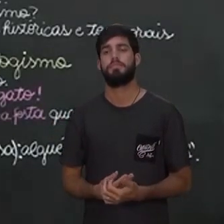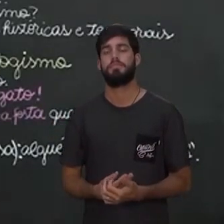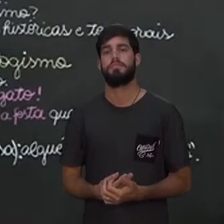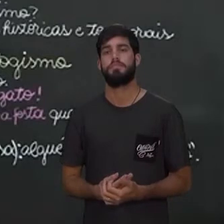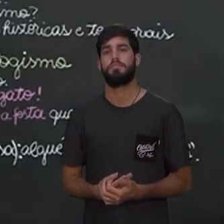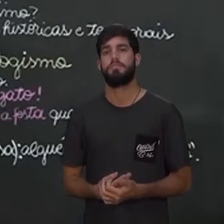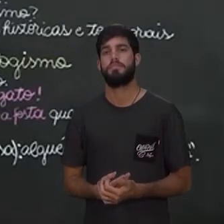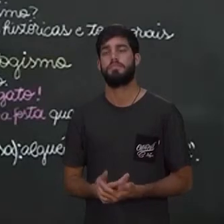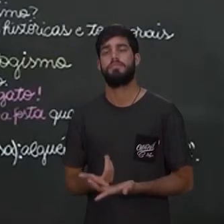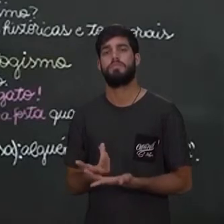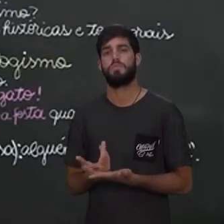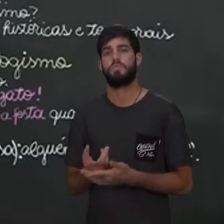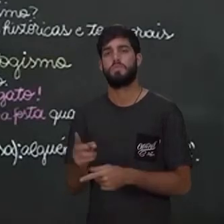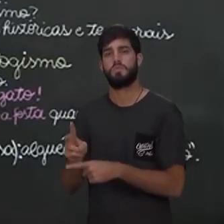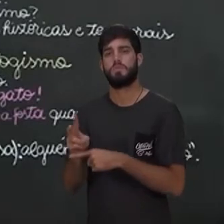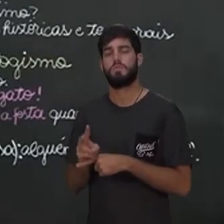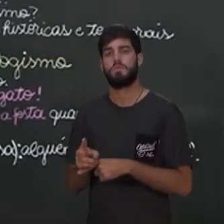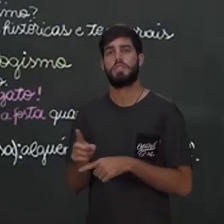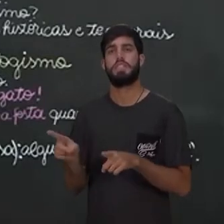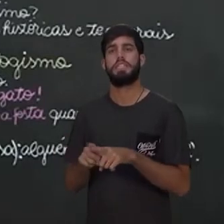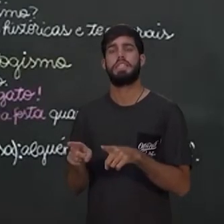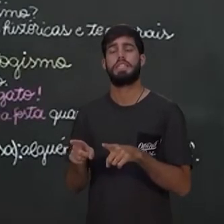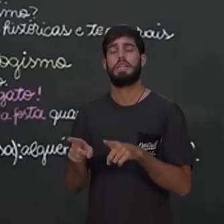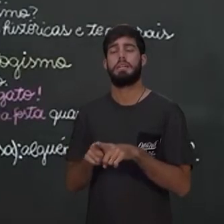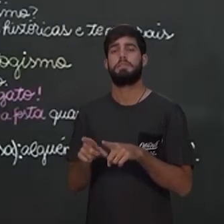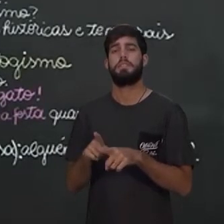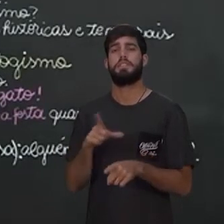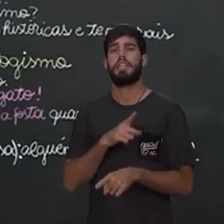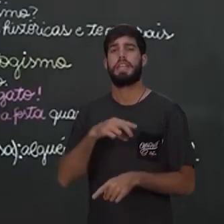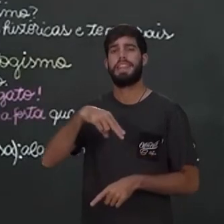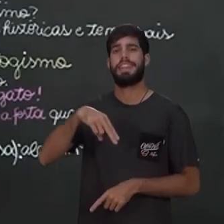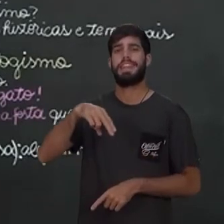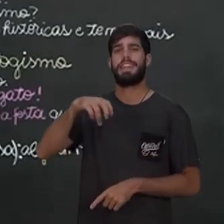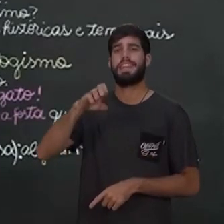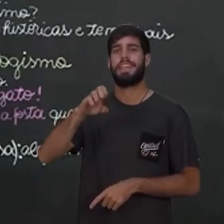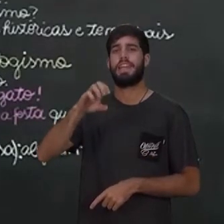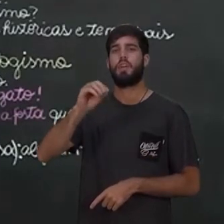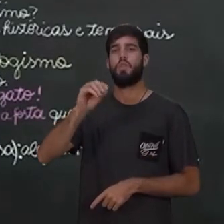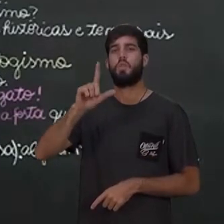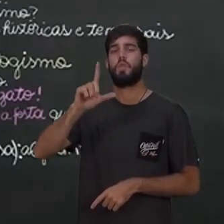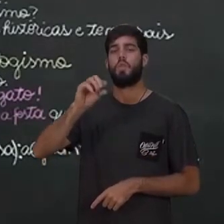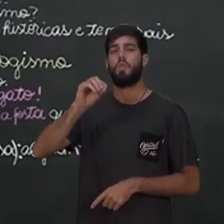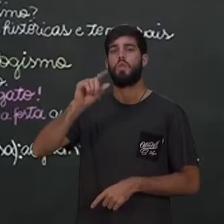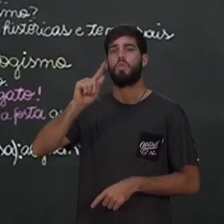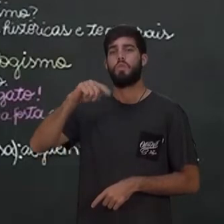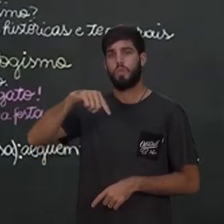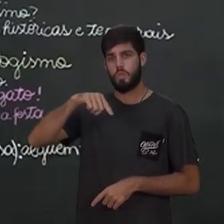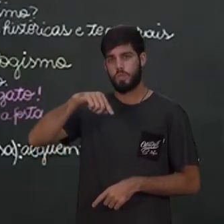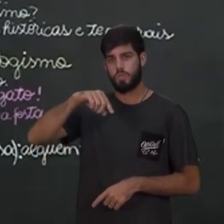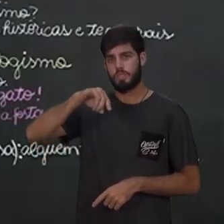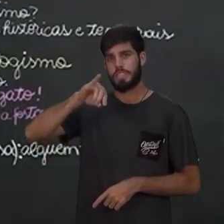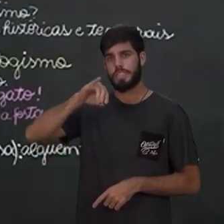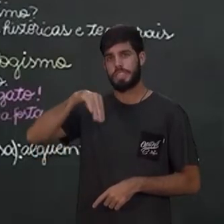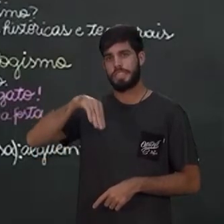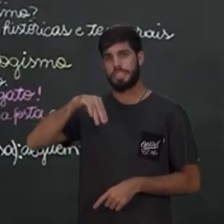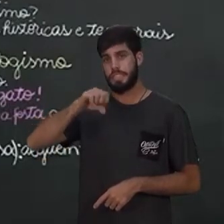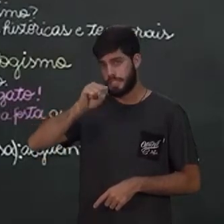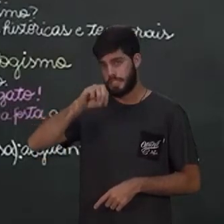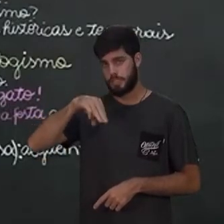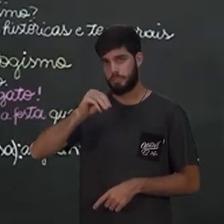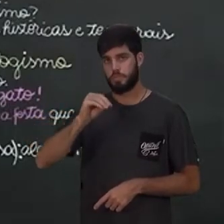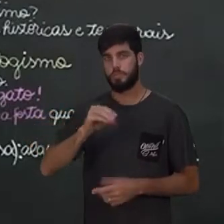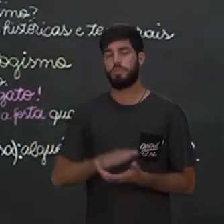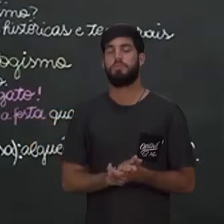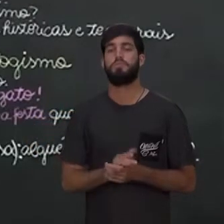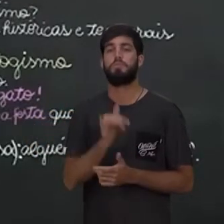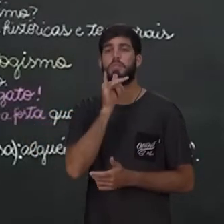do empréstimo, existe o neologismo. O neologismo é um processo também de criatividade, sabe por quê? Porque é a nossa